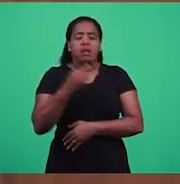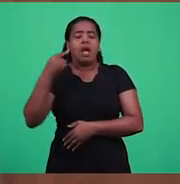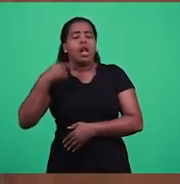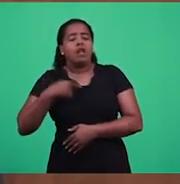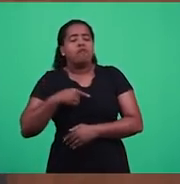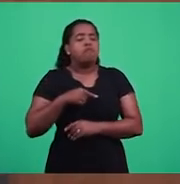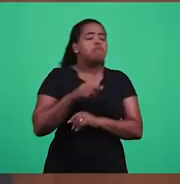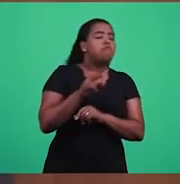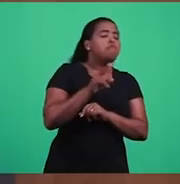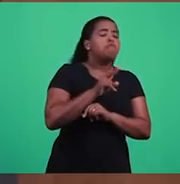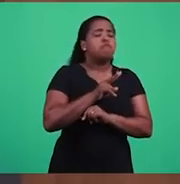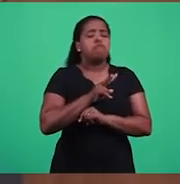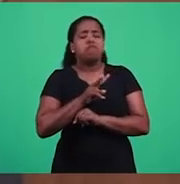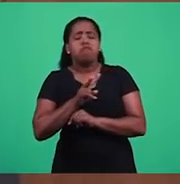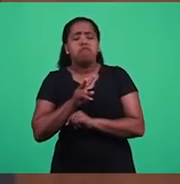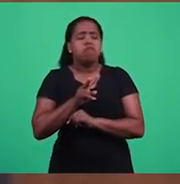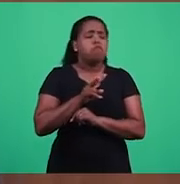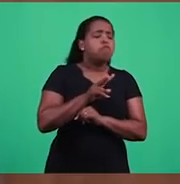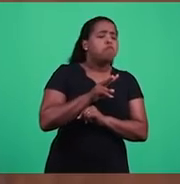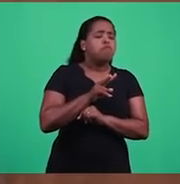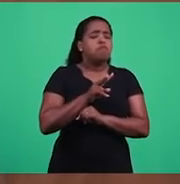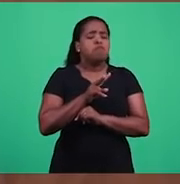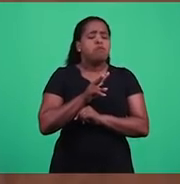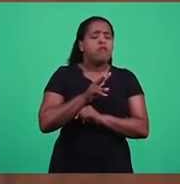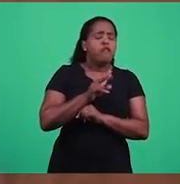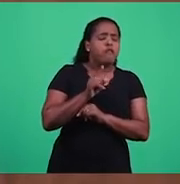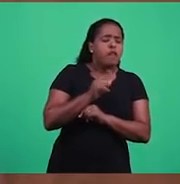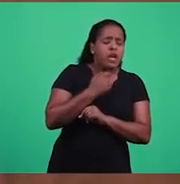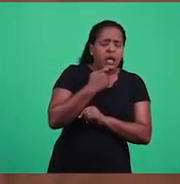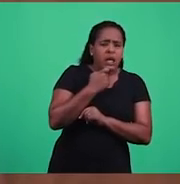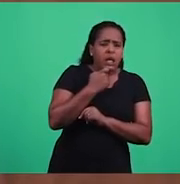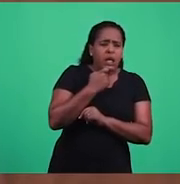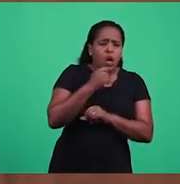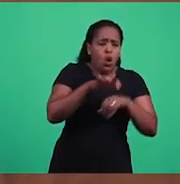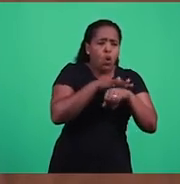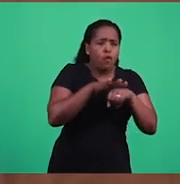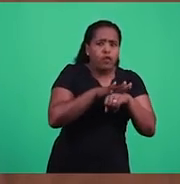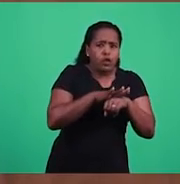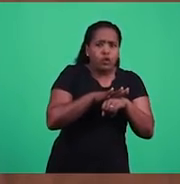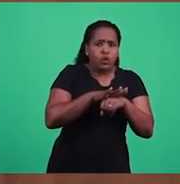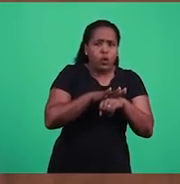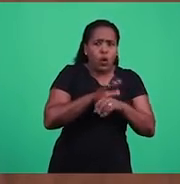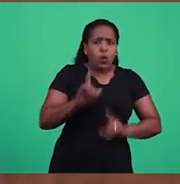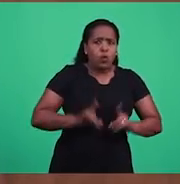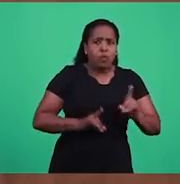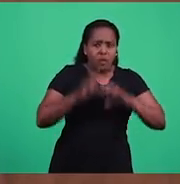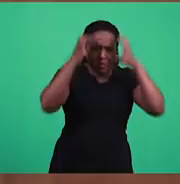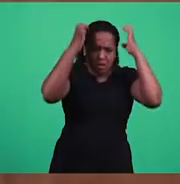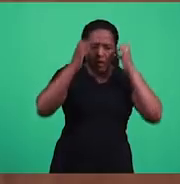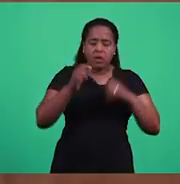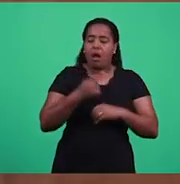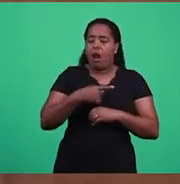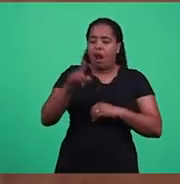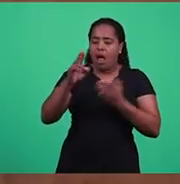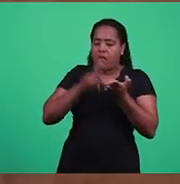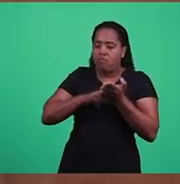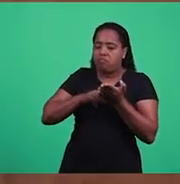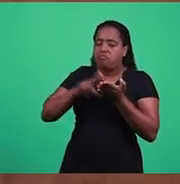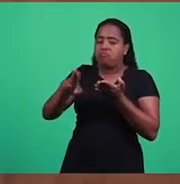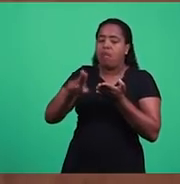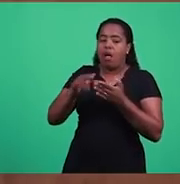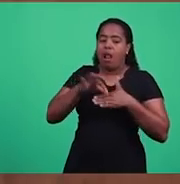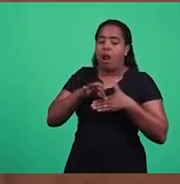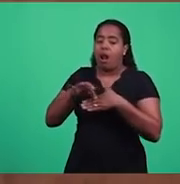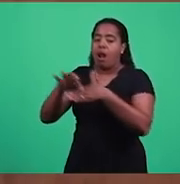lá ver, conversar com Mardoqueu, e Mardoqueu falou assim, olha, leva essa cópia da carta para a rainha